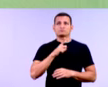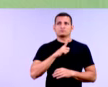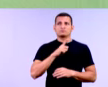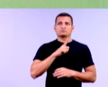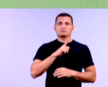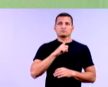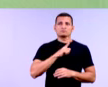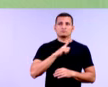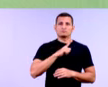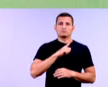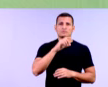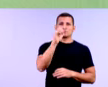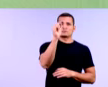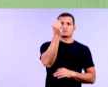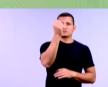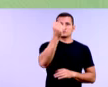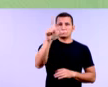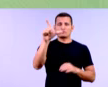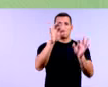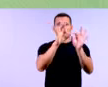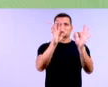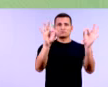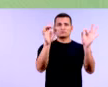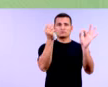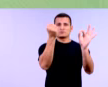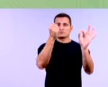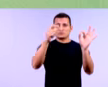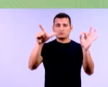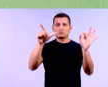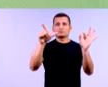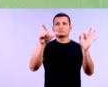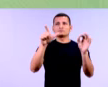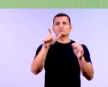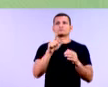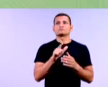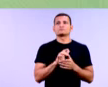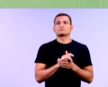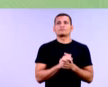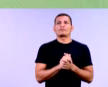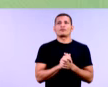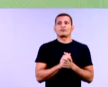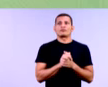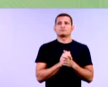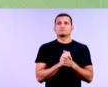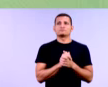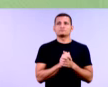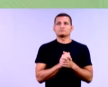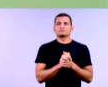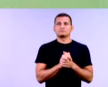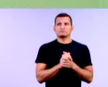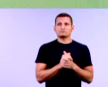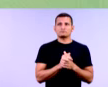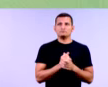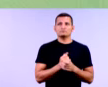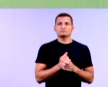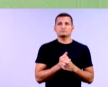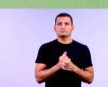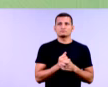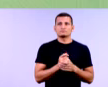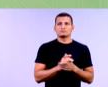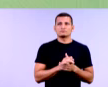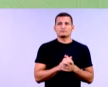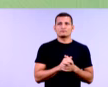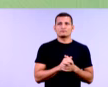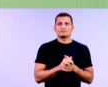no singular. Ok? Ok. Por que que aqui, no caso aqui, vamos ver